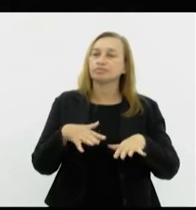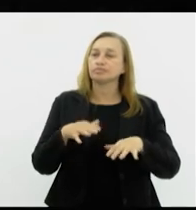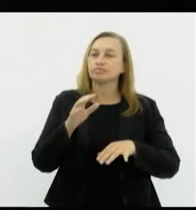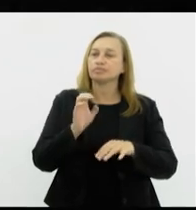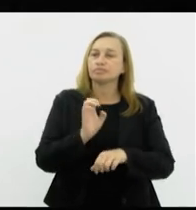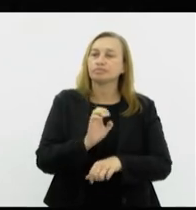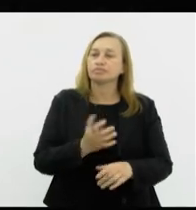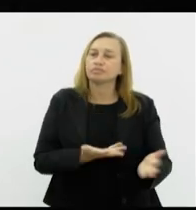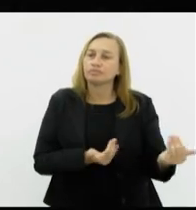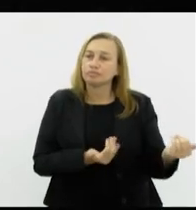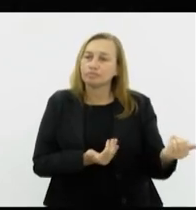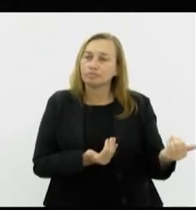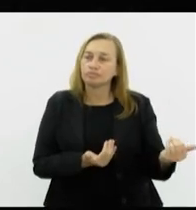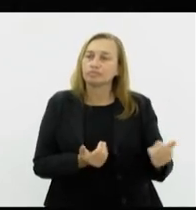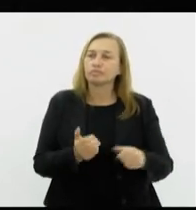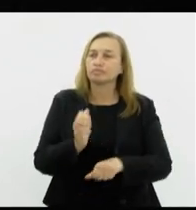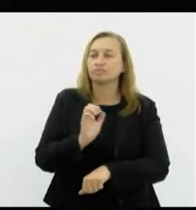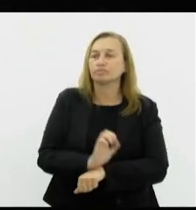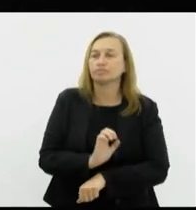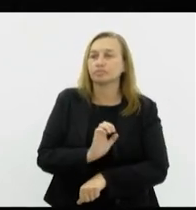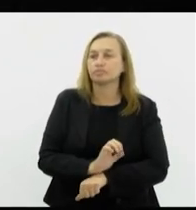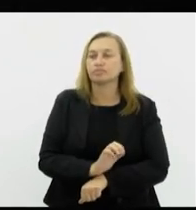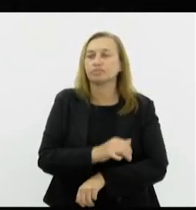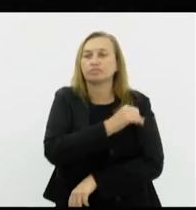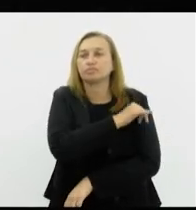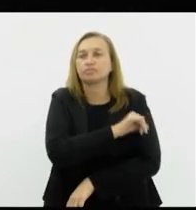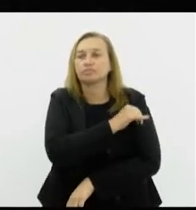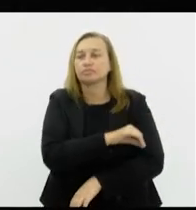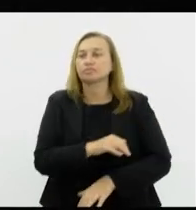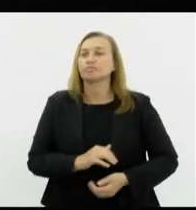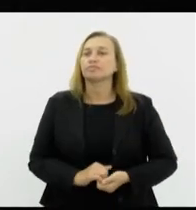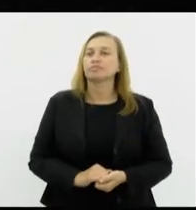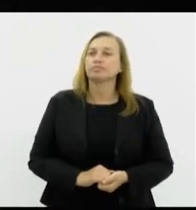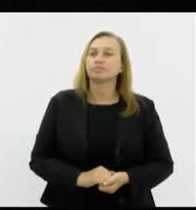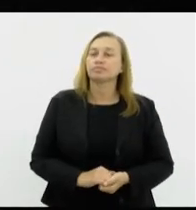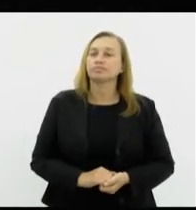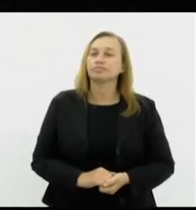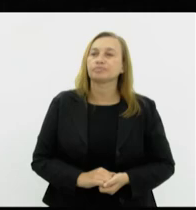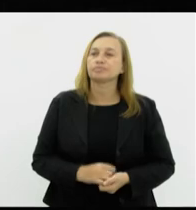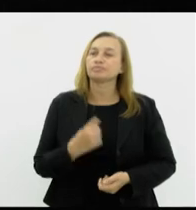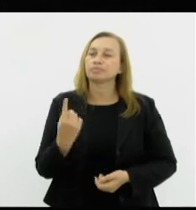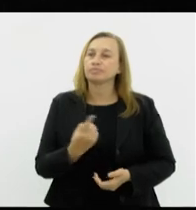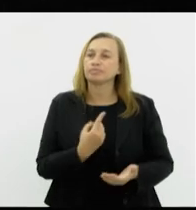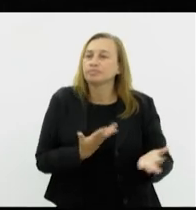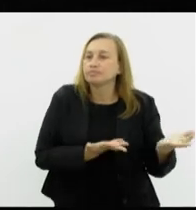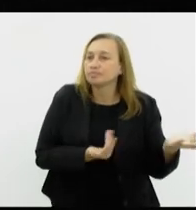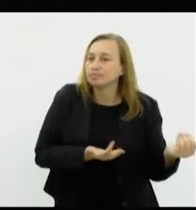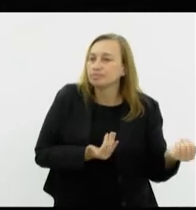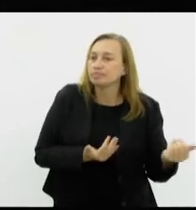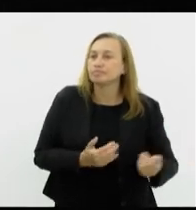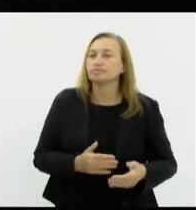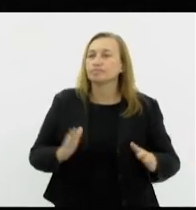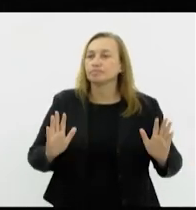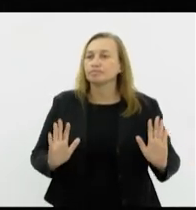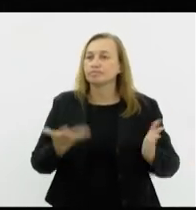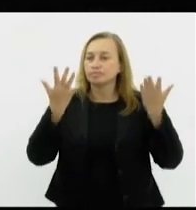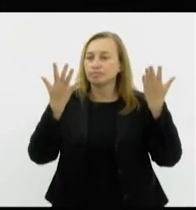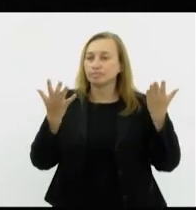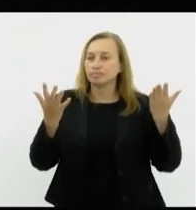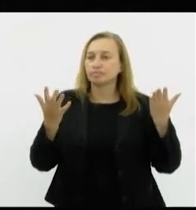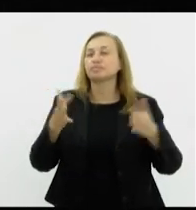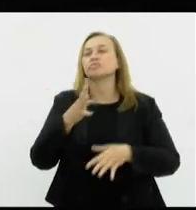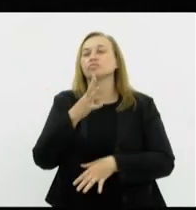Rio de Janeiro, ver uma manifestação genuína da nossa juventude ser celebrada e